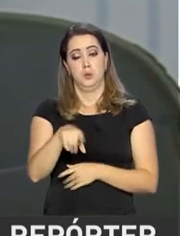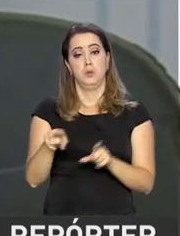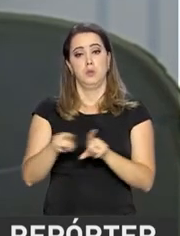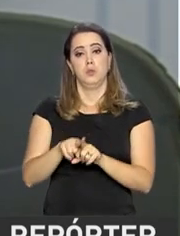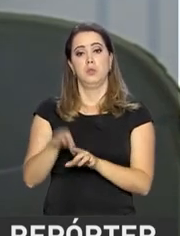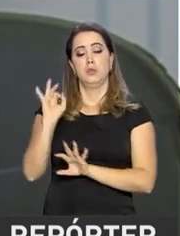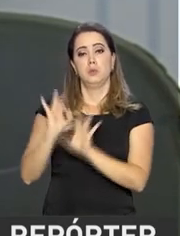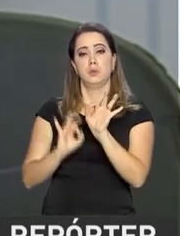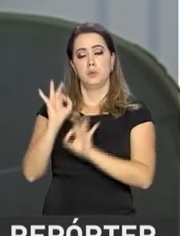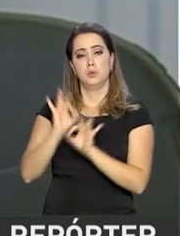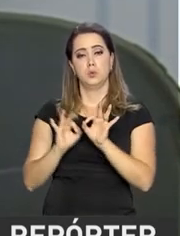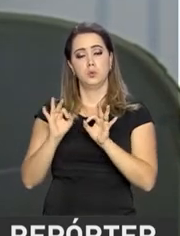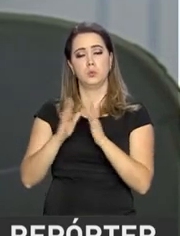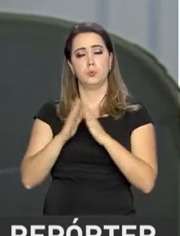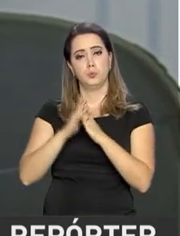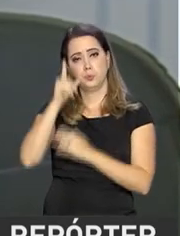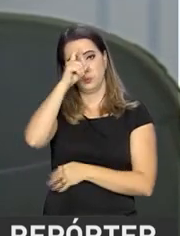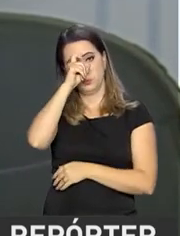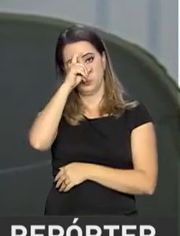de Pacaraima